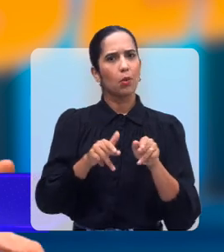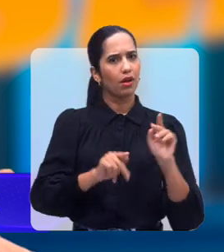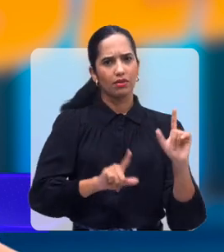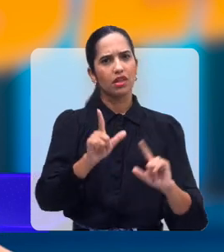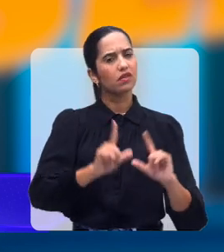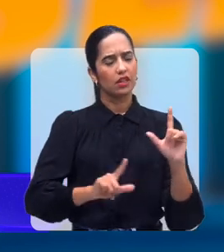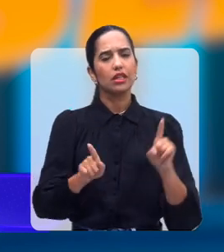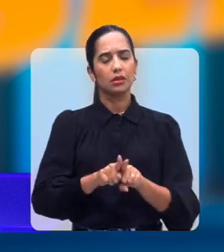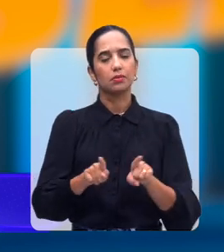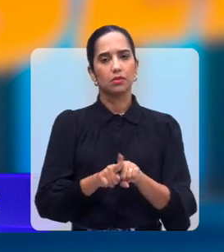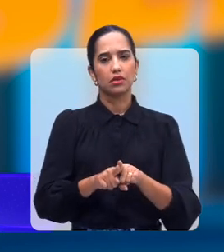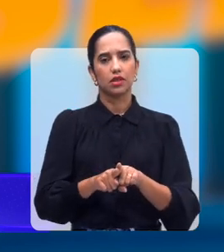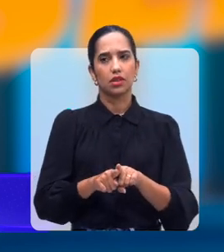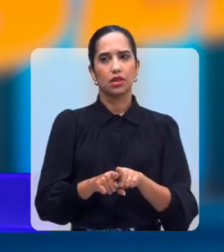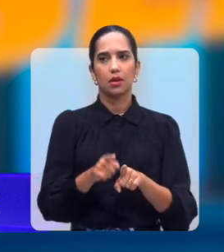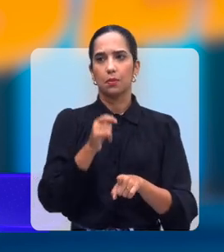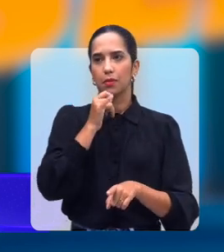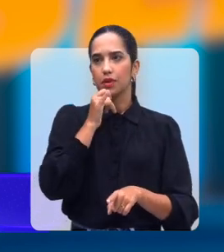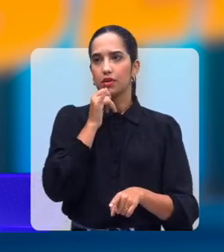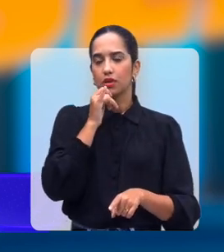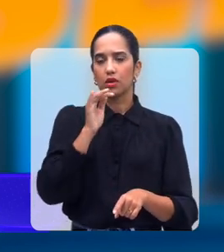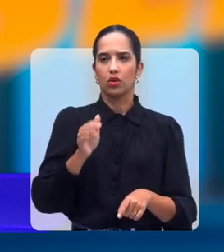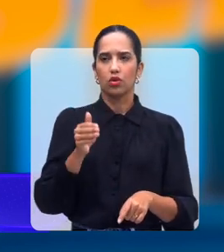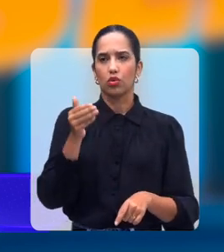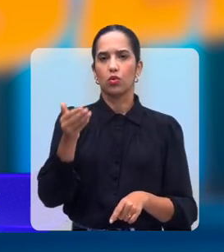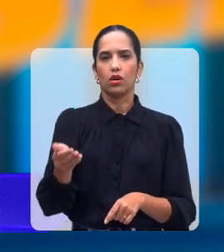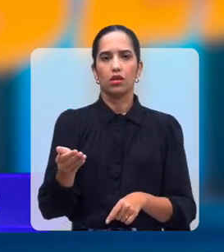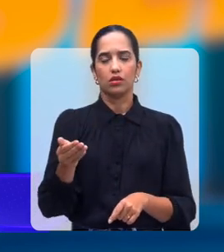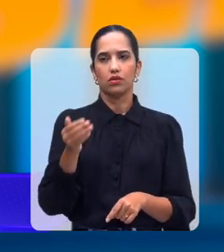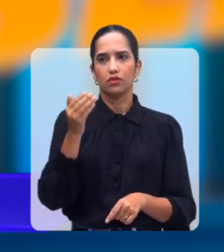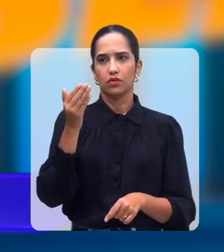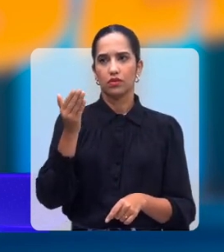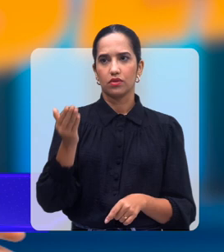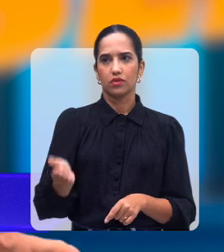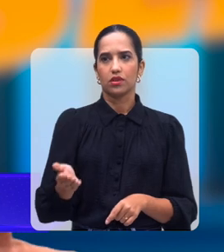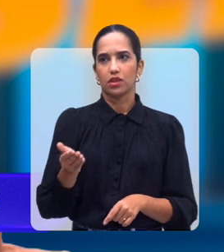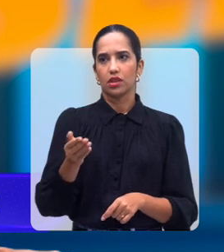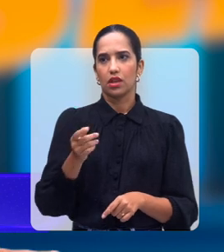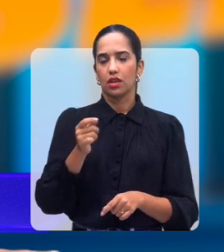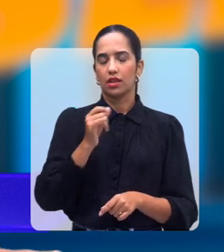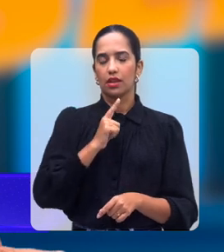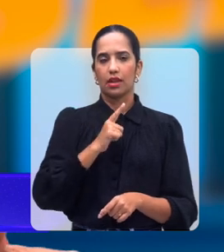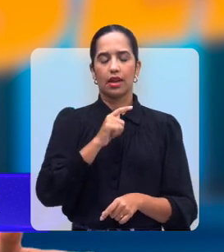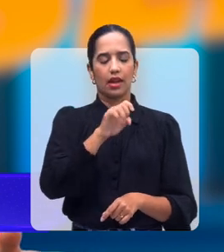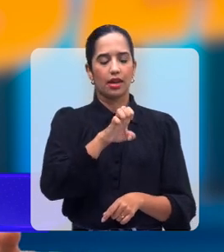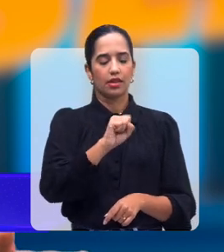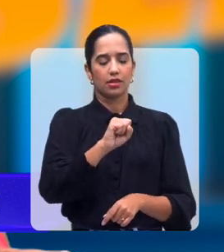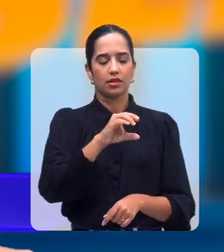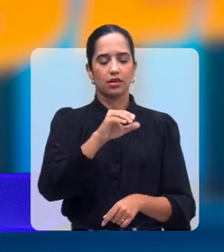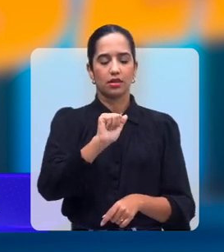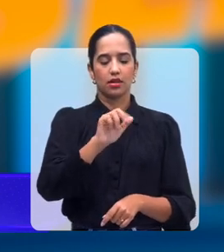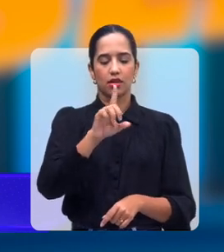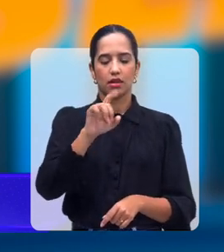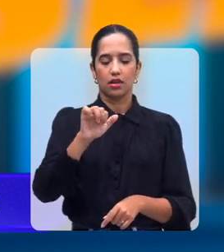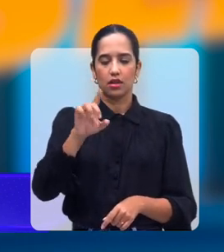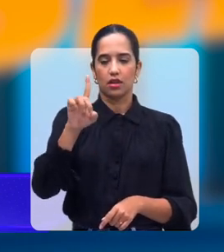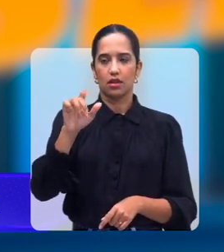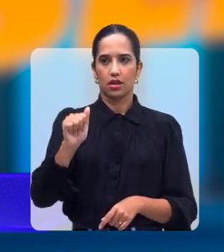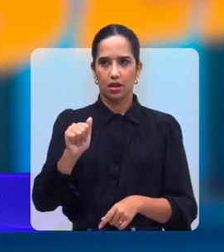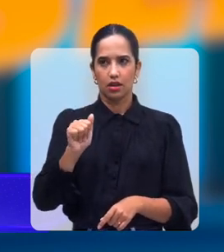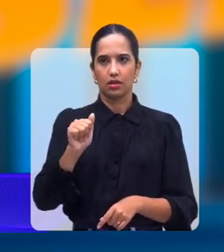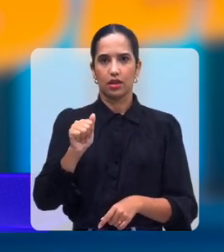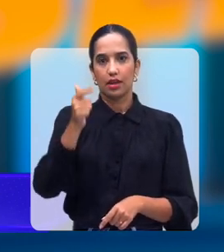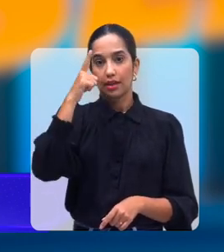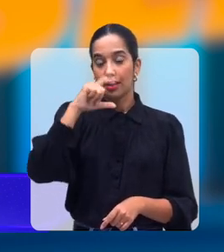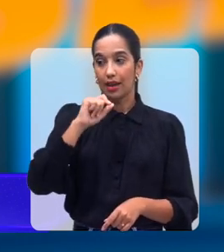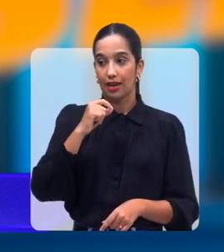TV, quando, por exemplo, era um momento que você tinha que falar, tinha a escalada, né? Aí, ó, aquela famosa escalada,